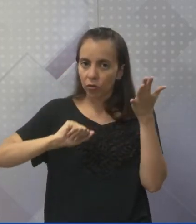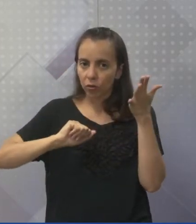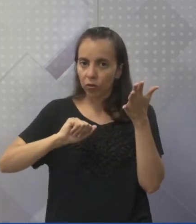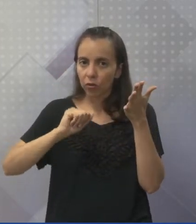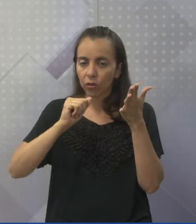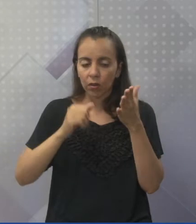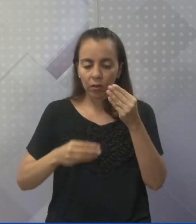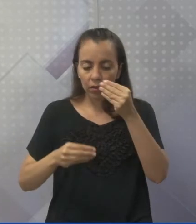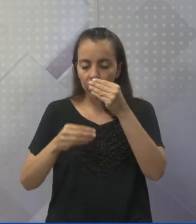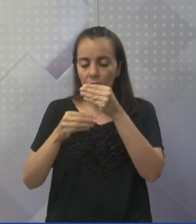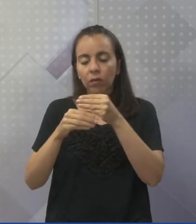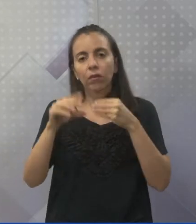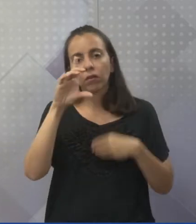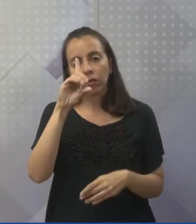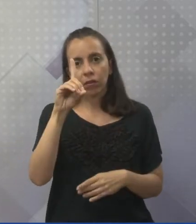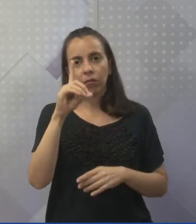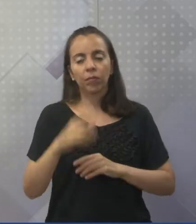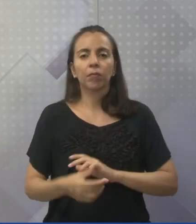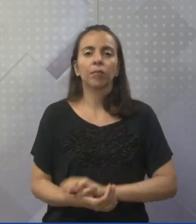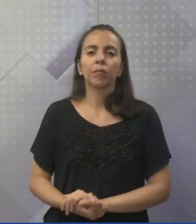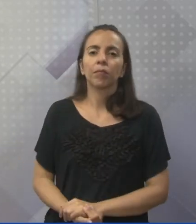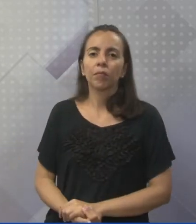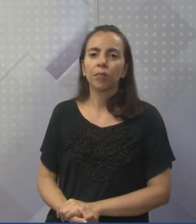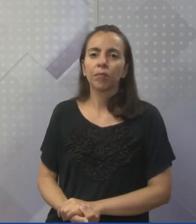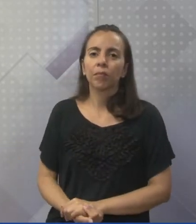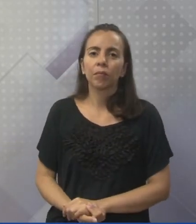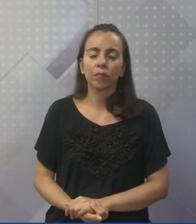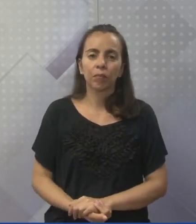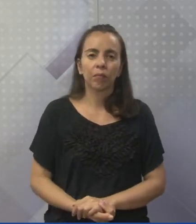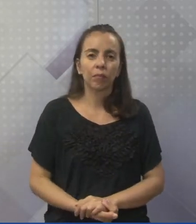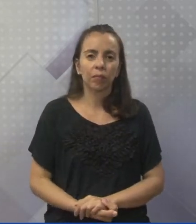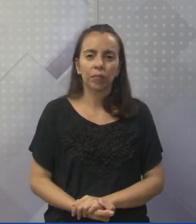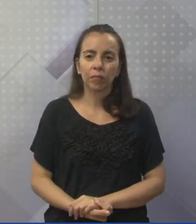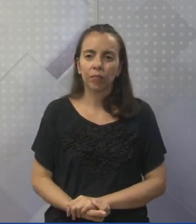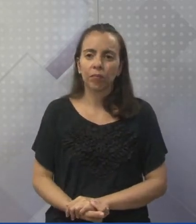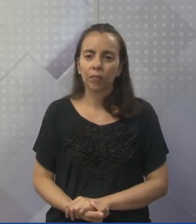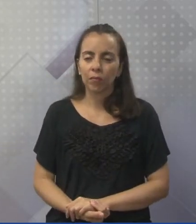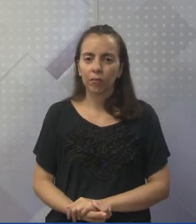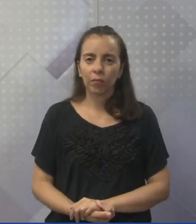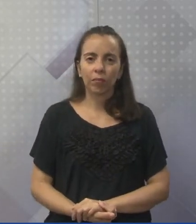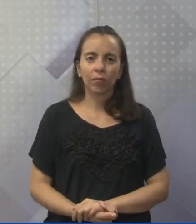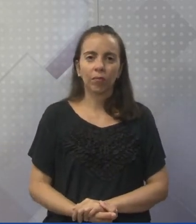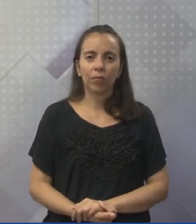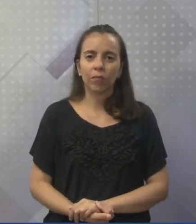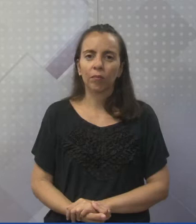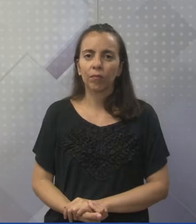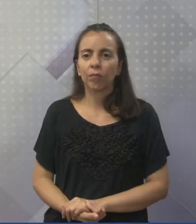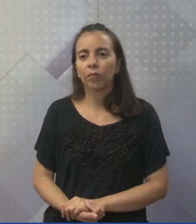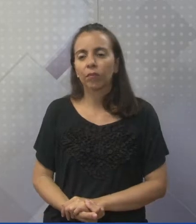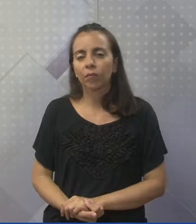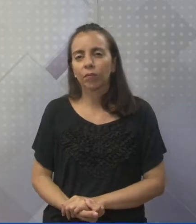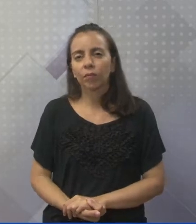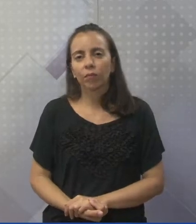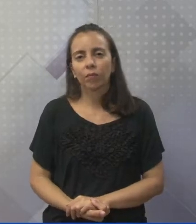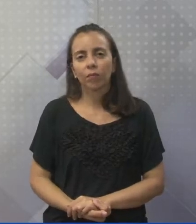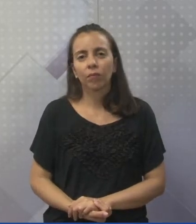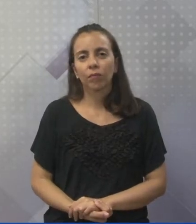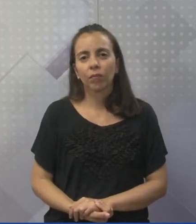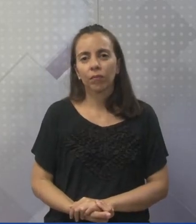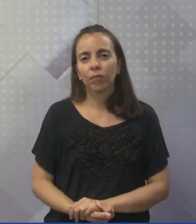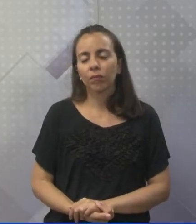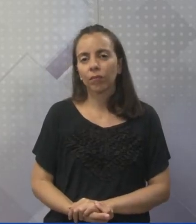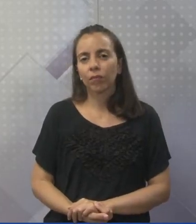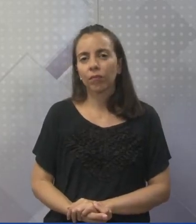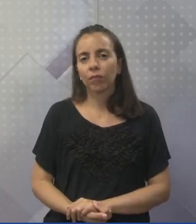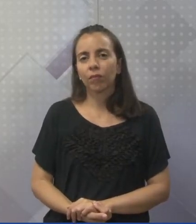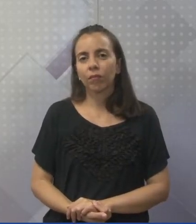pronome pessoal. They would é a mesma coisa que did. They would visit Central Park, ou então they'd